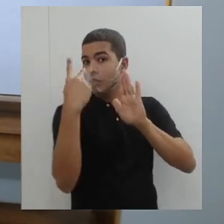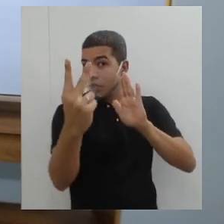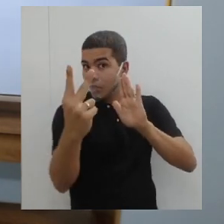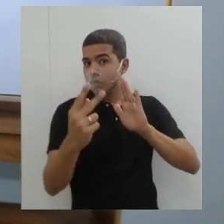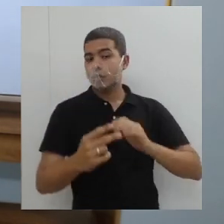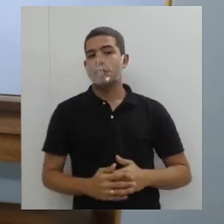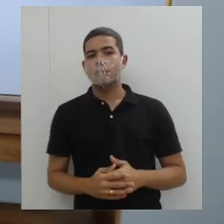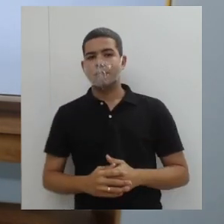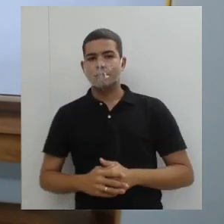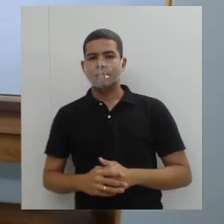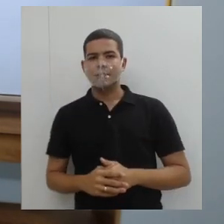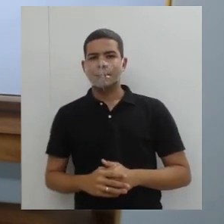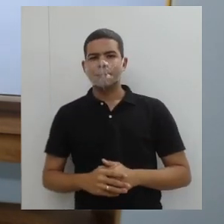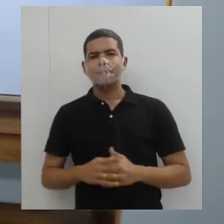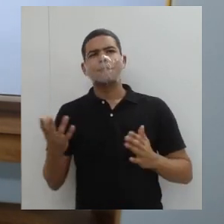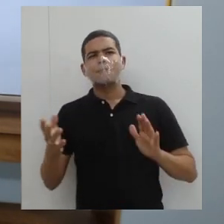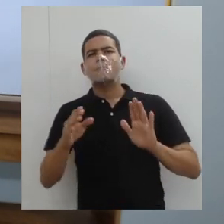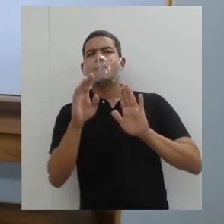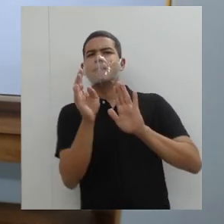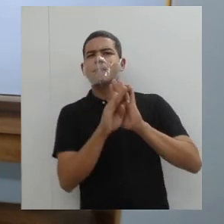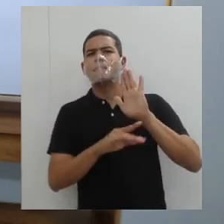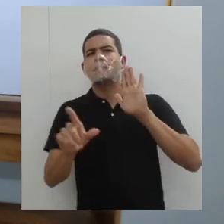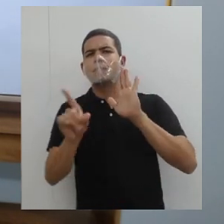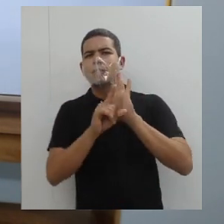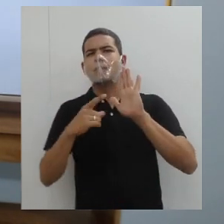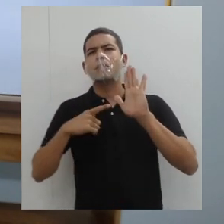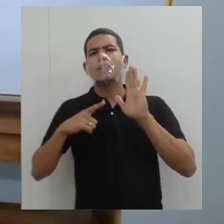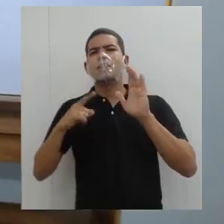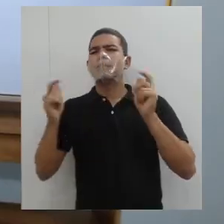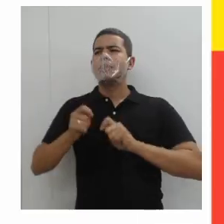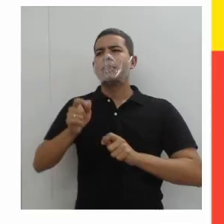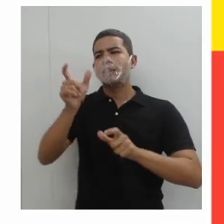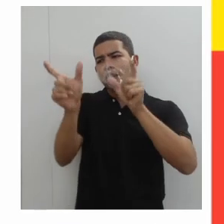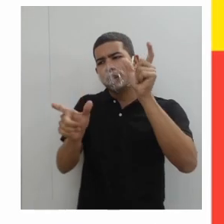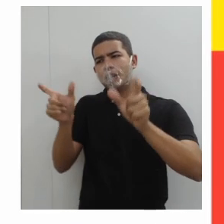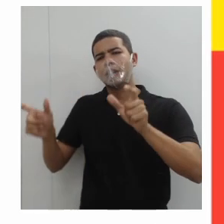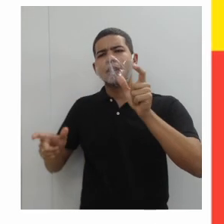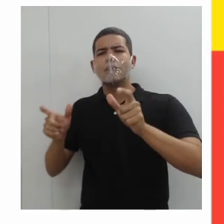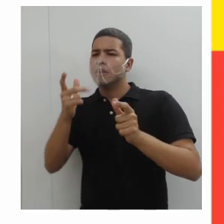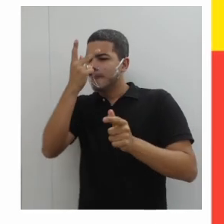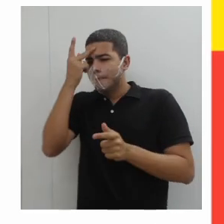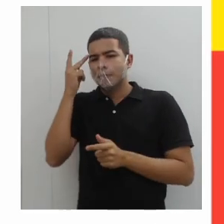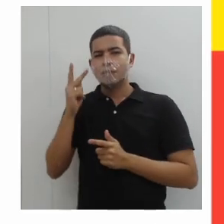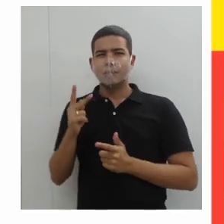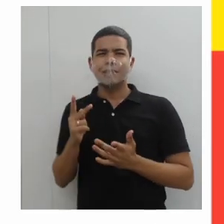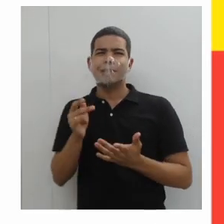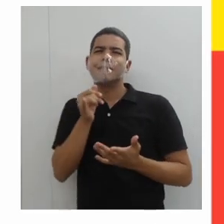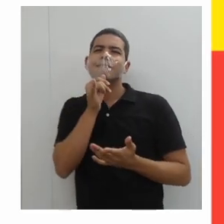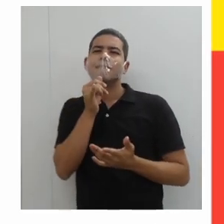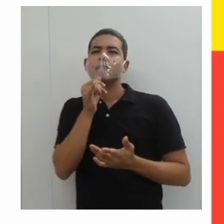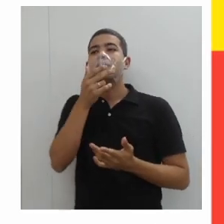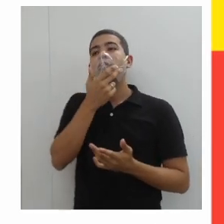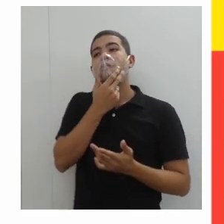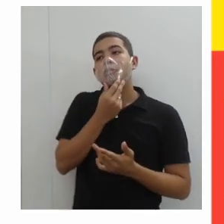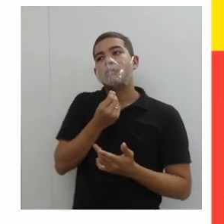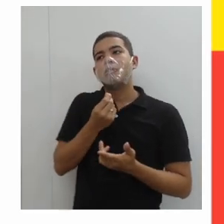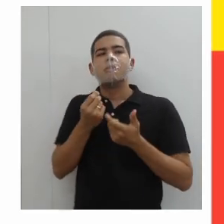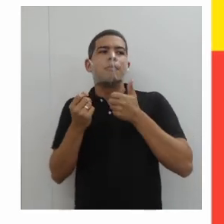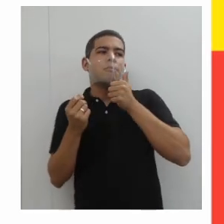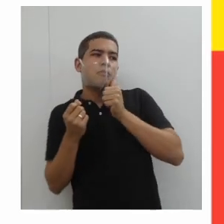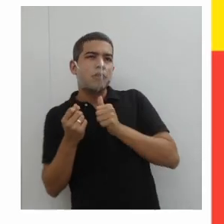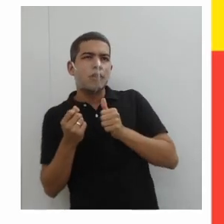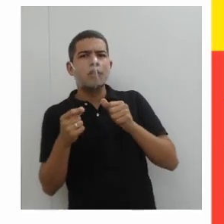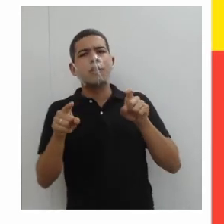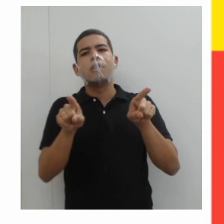com o sistema normativo vigente, há duas formas de ver a anatomia sexual humana. O homem ou mulher, e